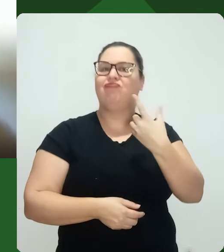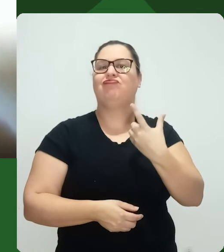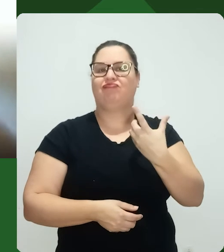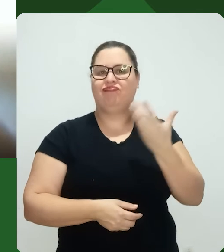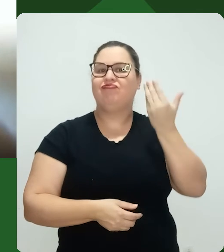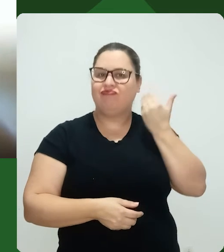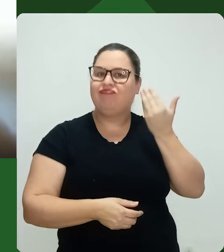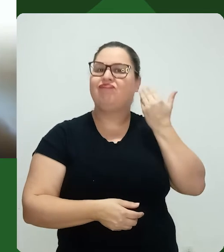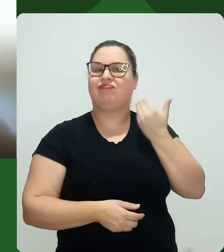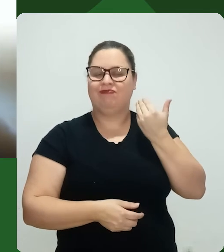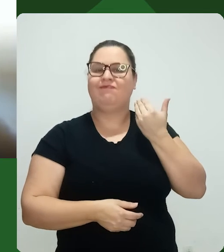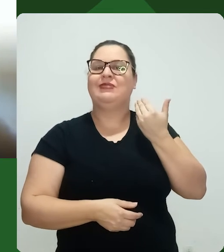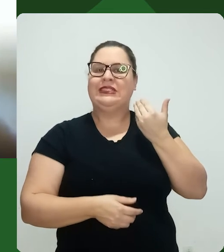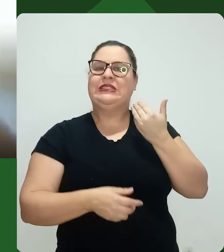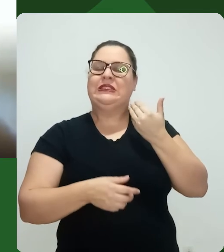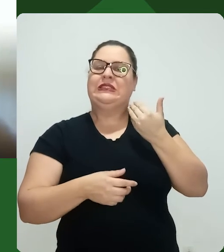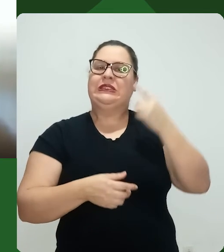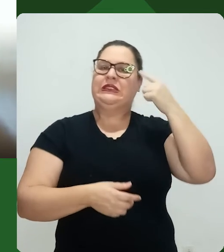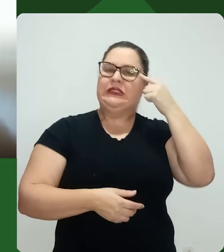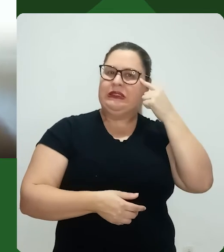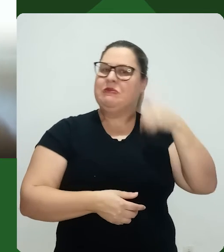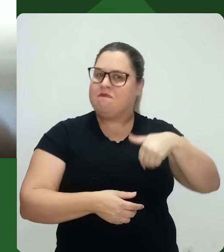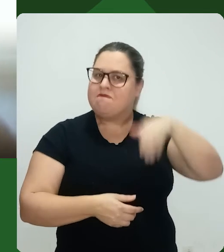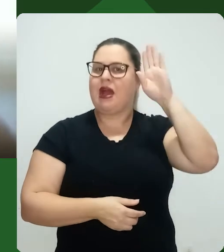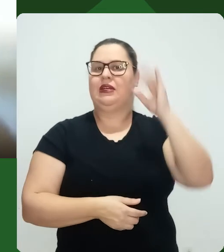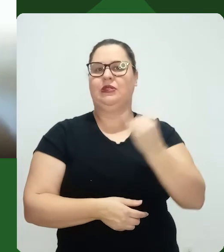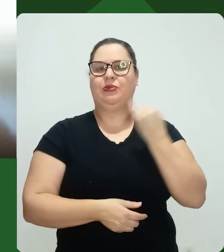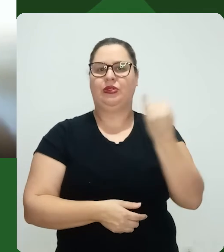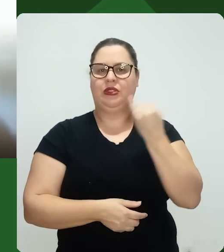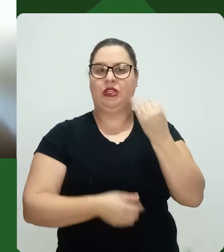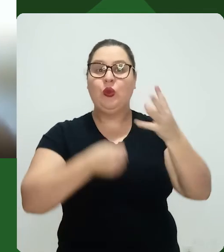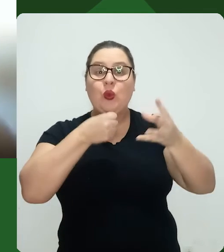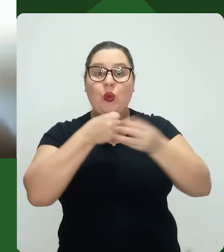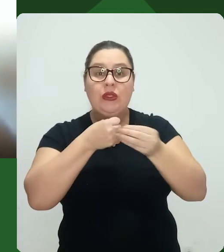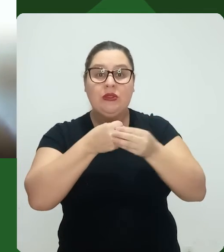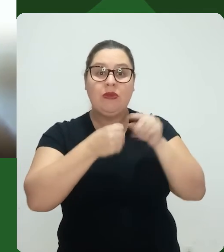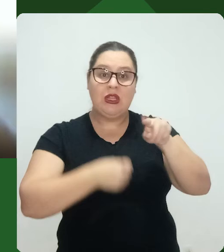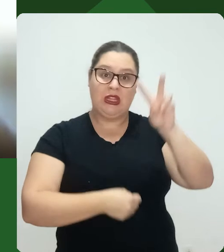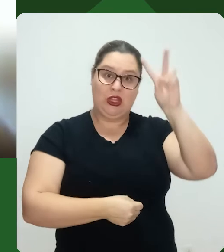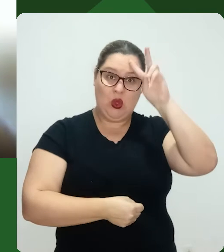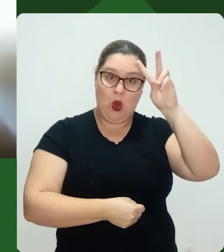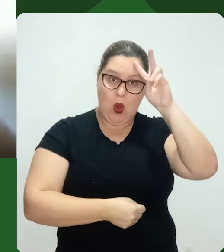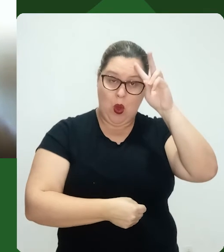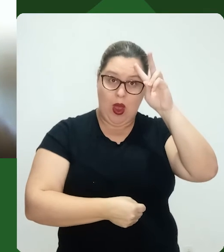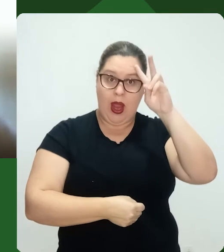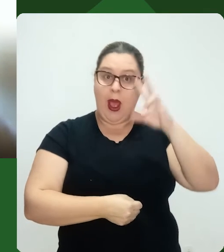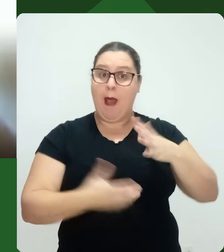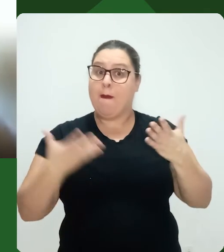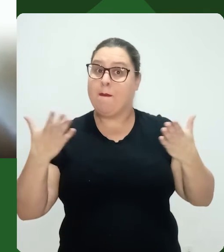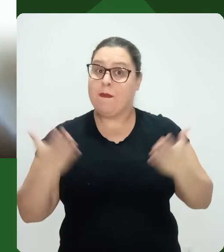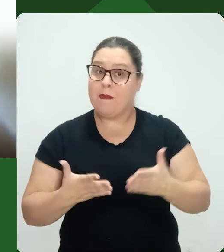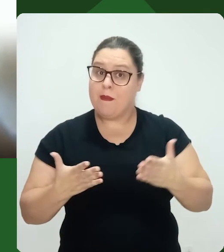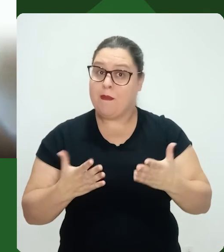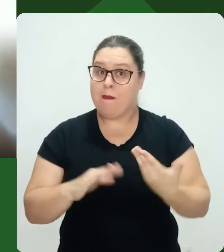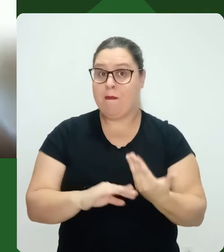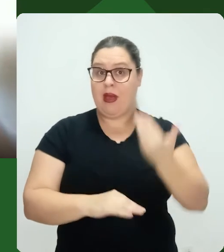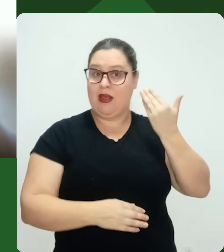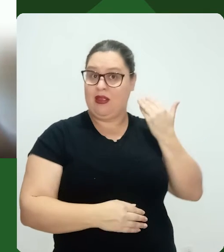né? Eu diria que talvez não, a mais importante, é que o conhecimento da história,